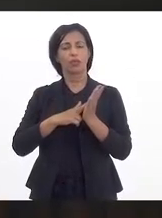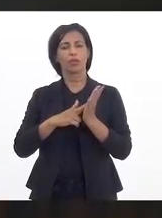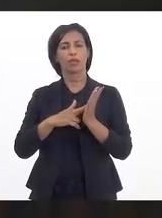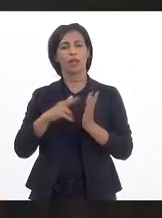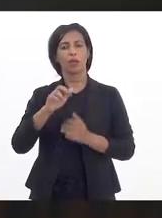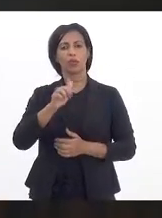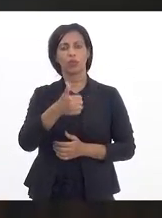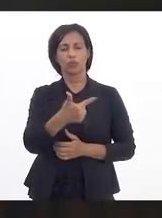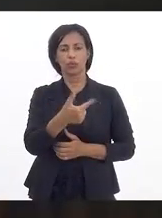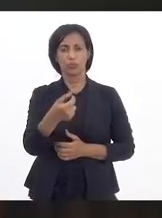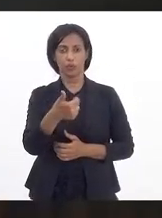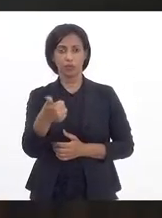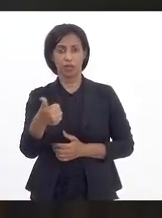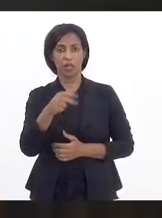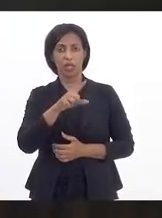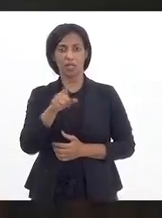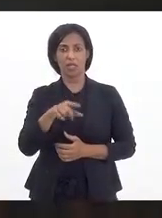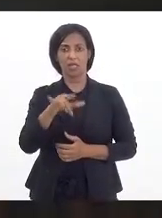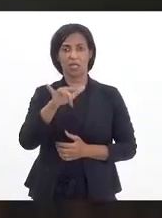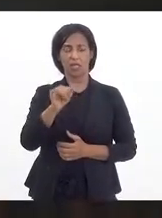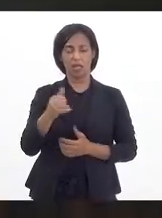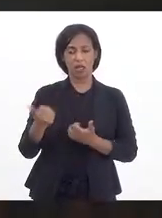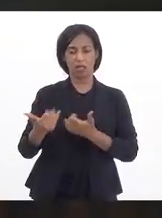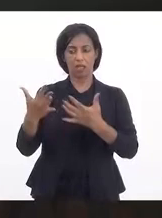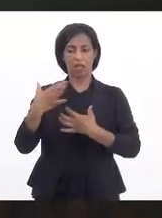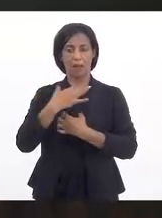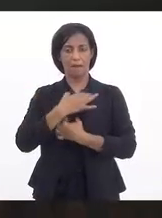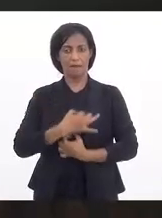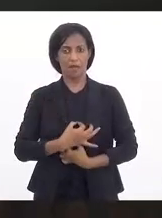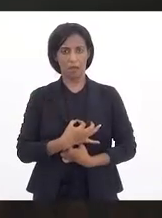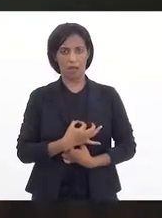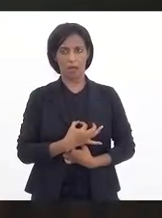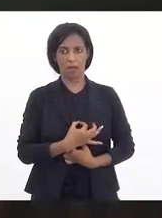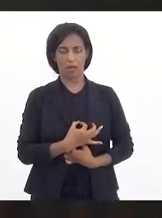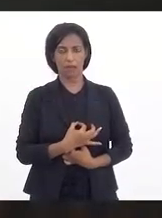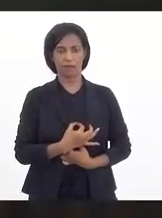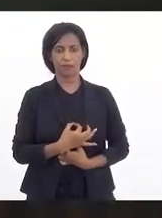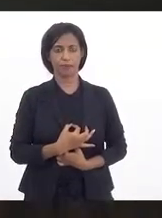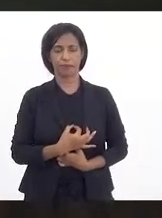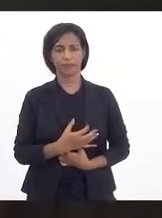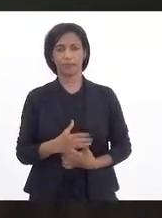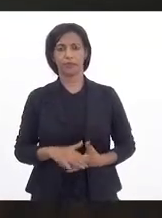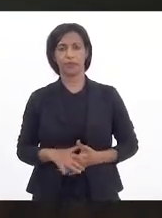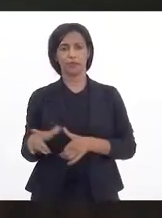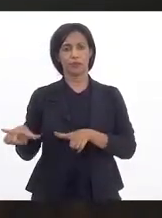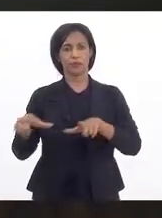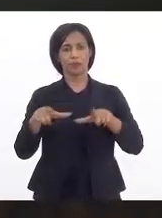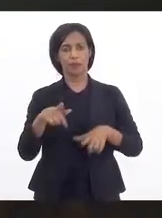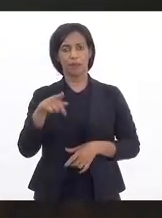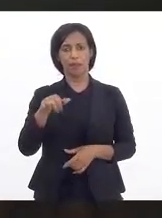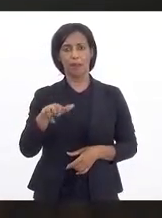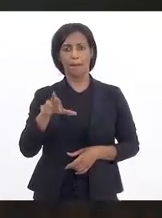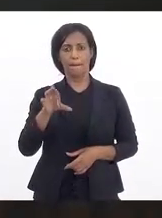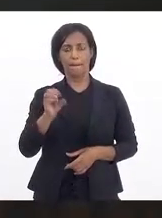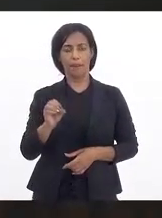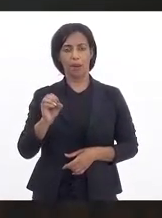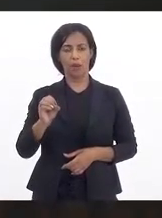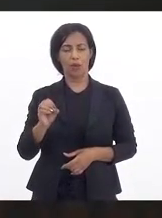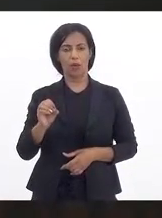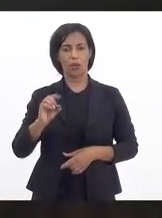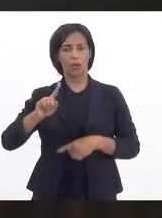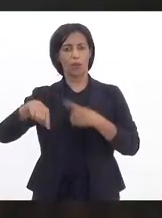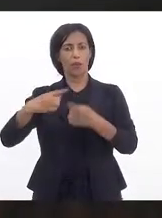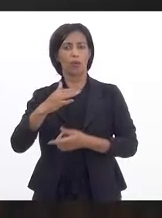815/2015 um de autoria da deputada Sagan quem consegue uma medalha concede o diploma Paulo signo é